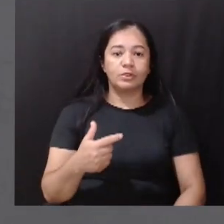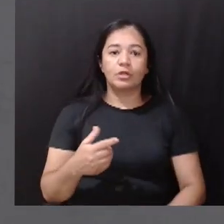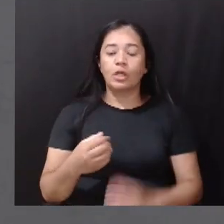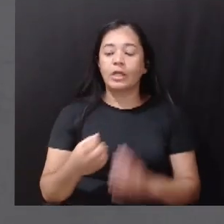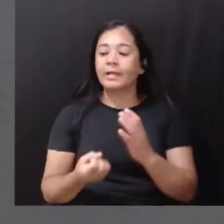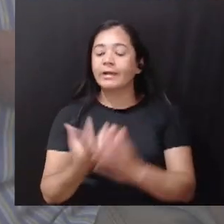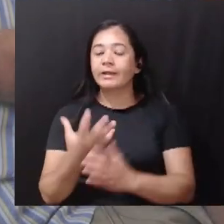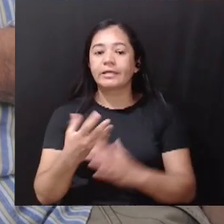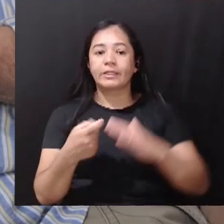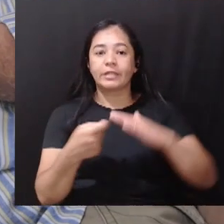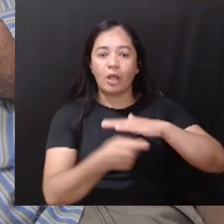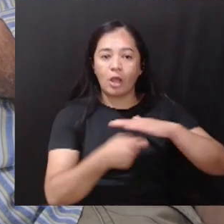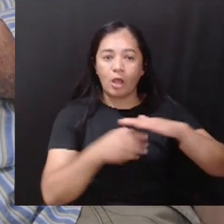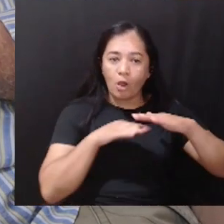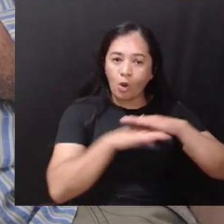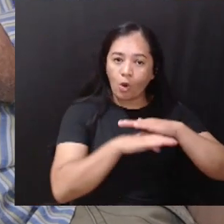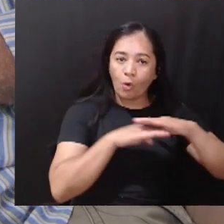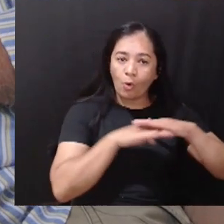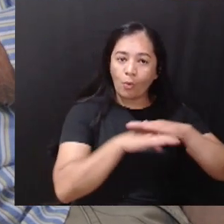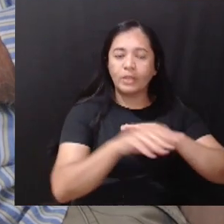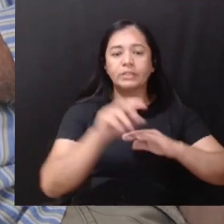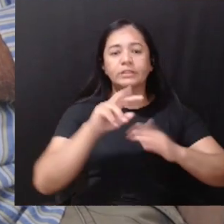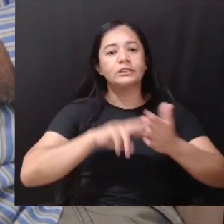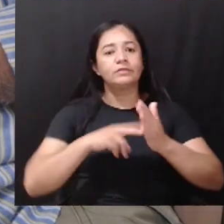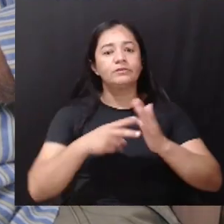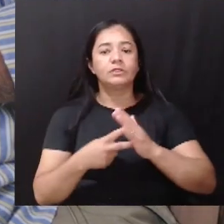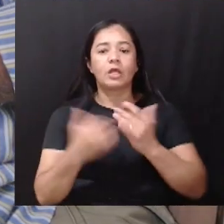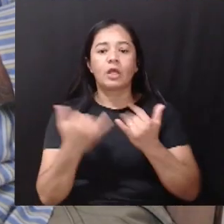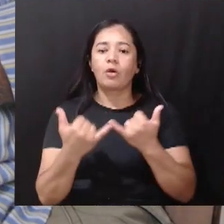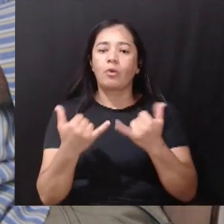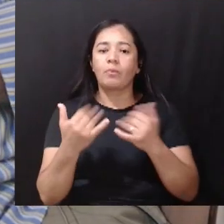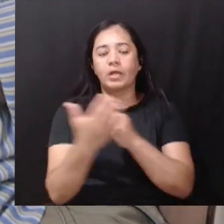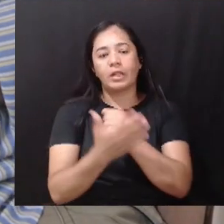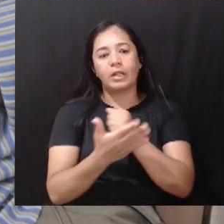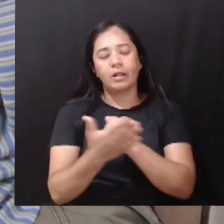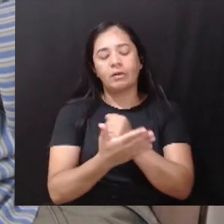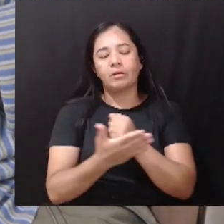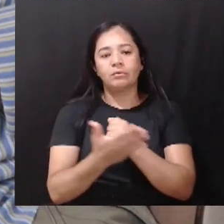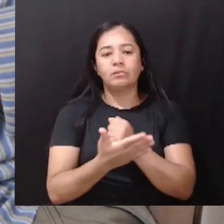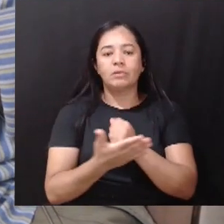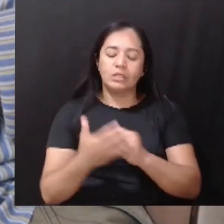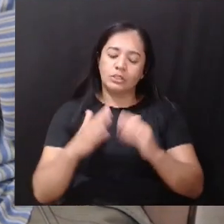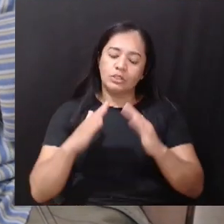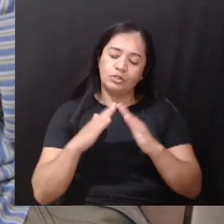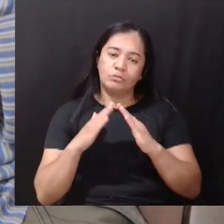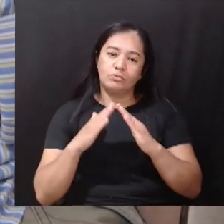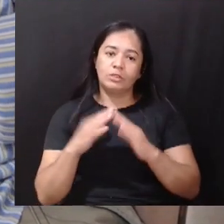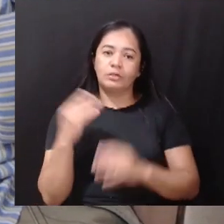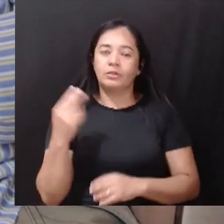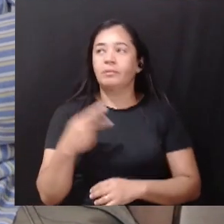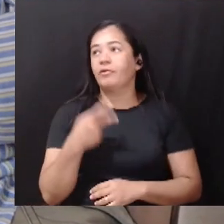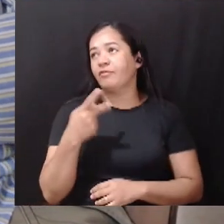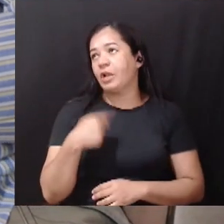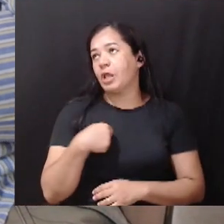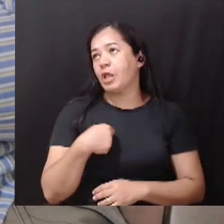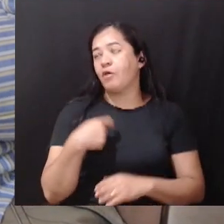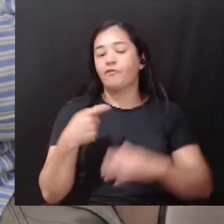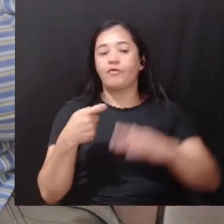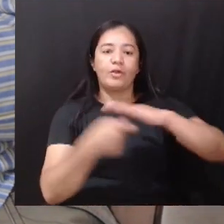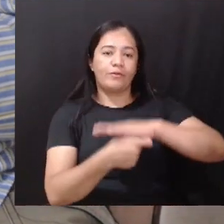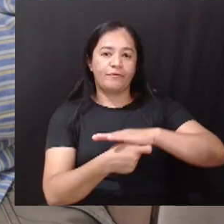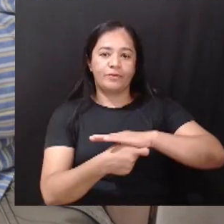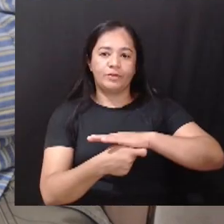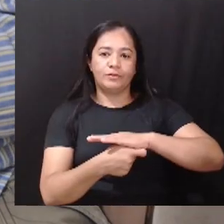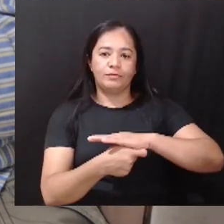reserva de emergência. O que é isso? É como se fosse o alicerce de uma casa. Não adianta eu querer falar assim, olha, vou investir em